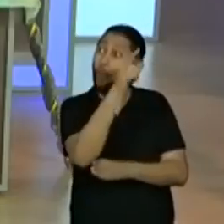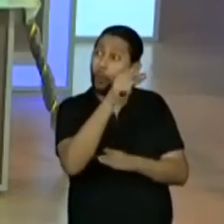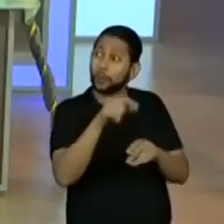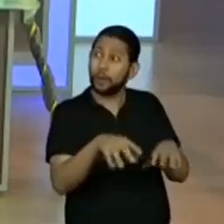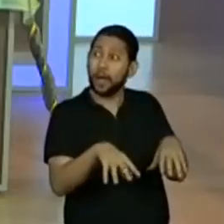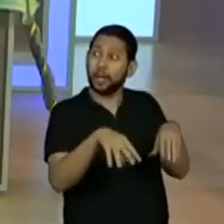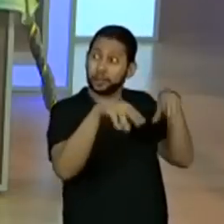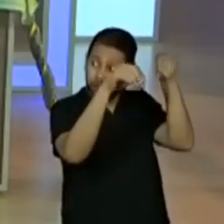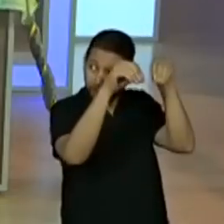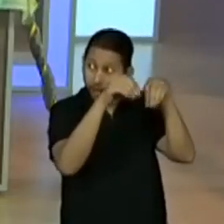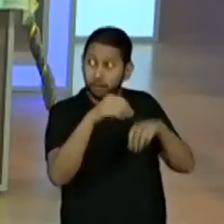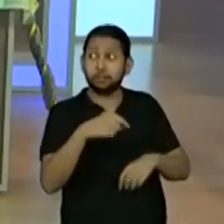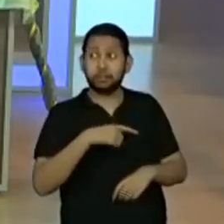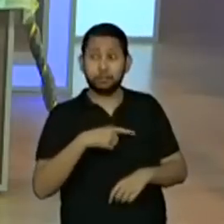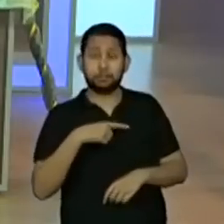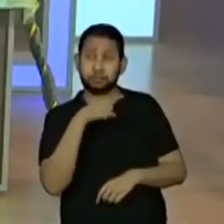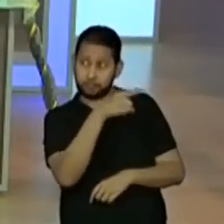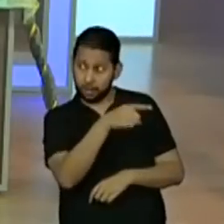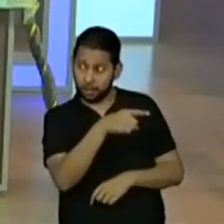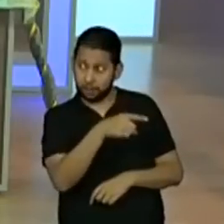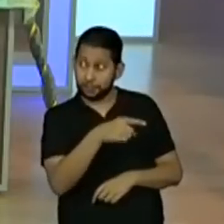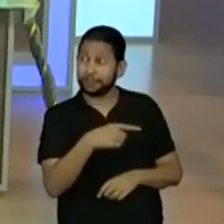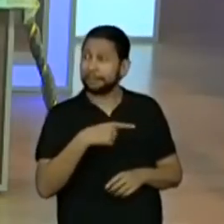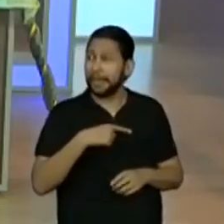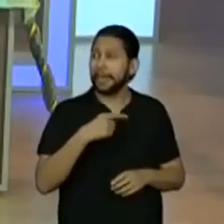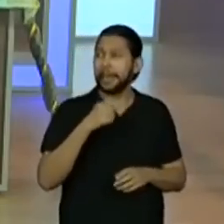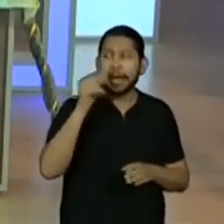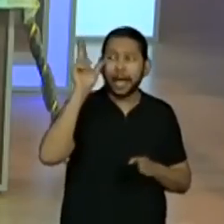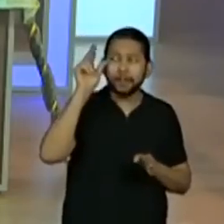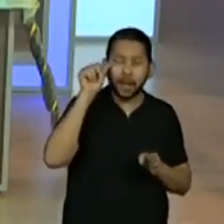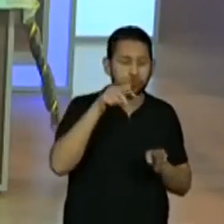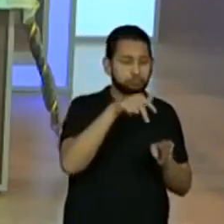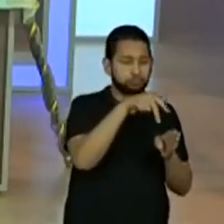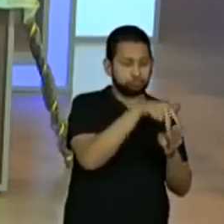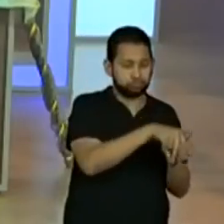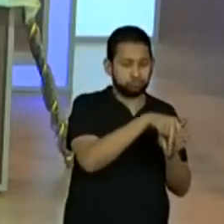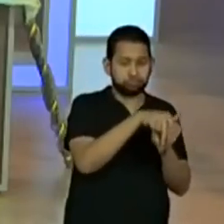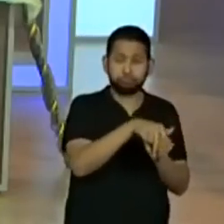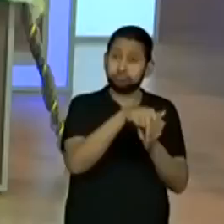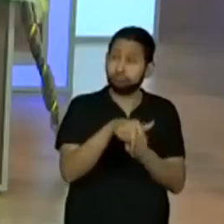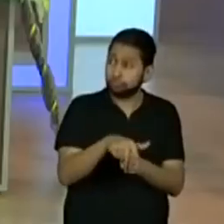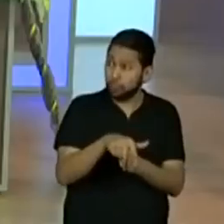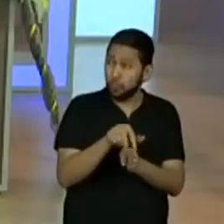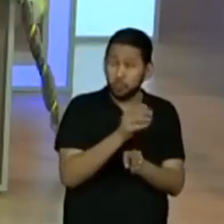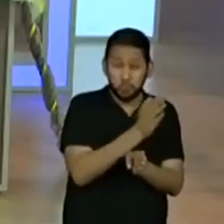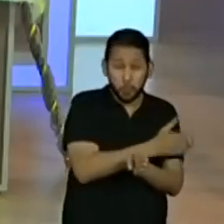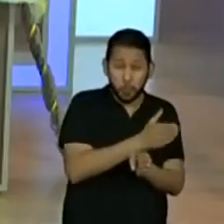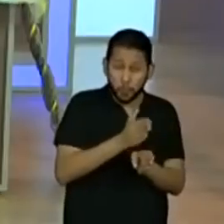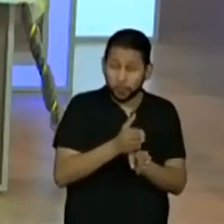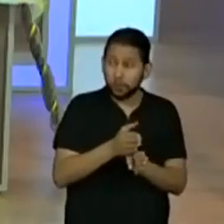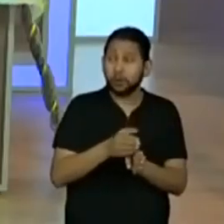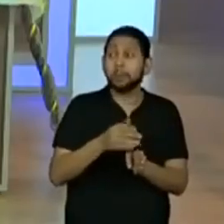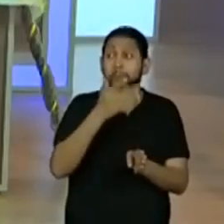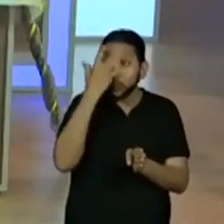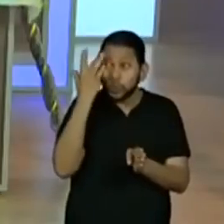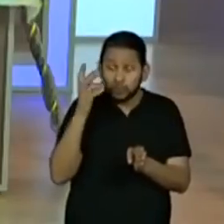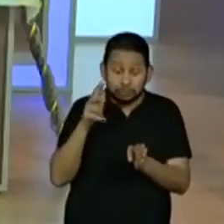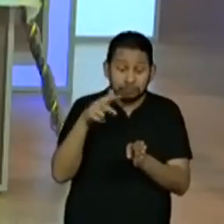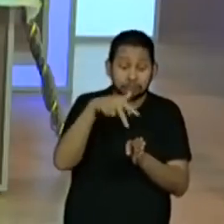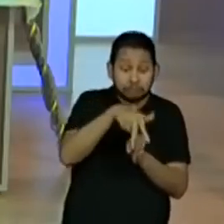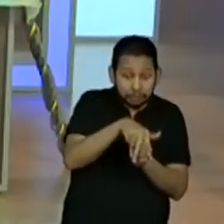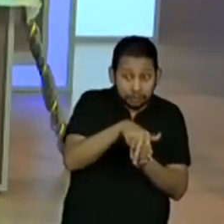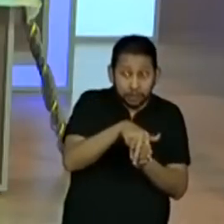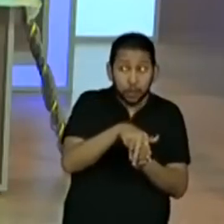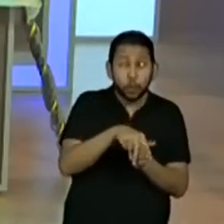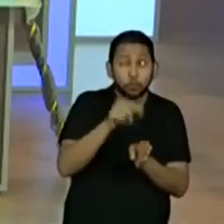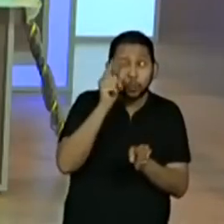uma estrebaria. Olha, os cavalariços estarão todos à porta, mas não tenha medo, eles estão dormindo. Você segue pé